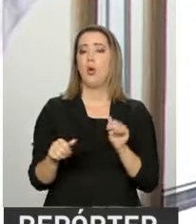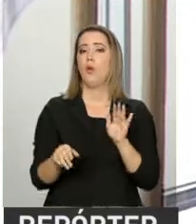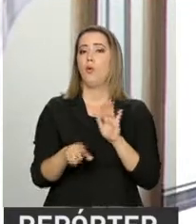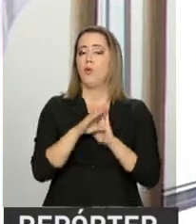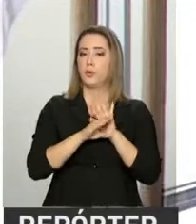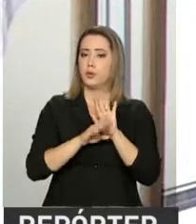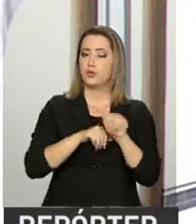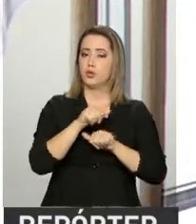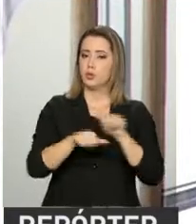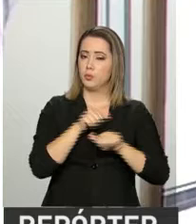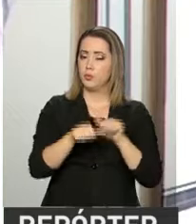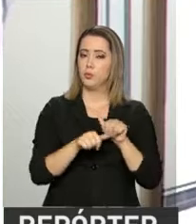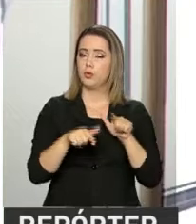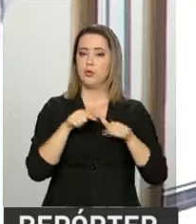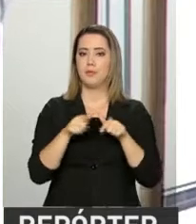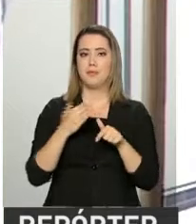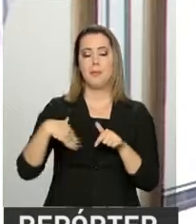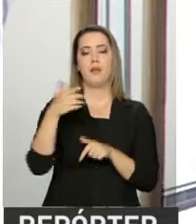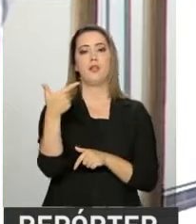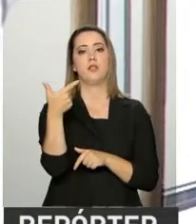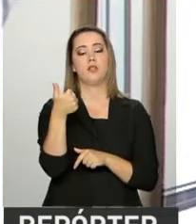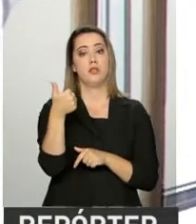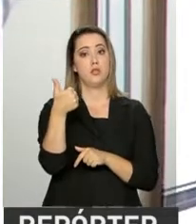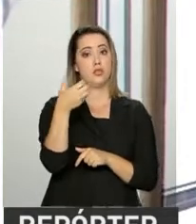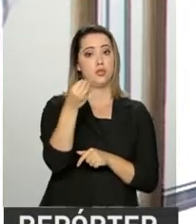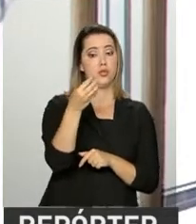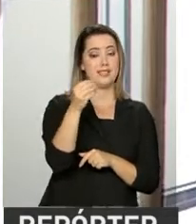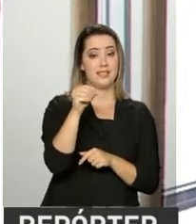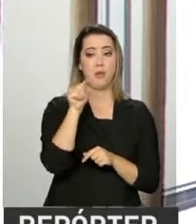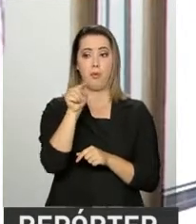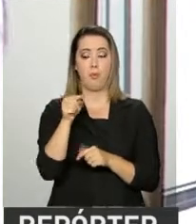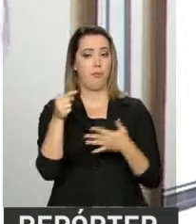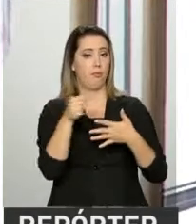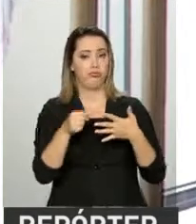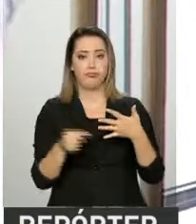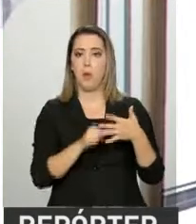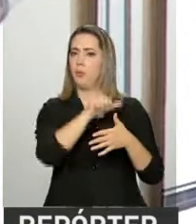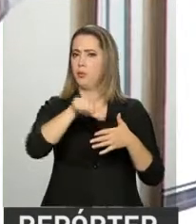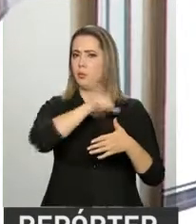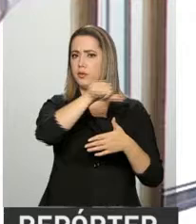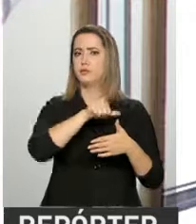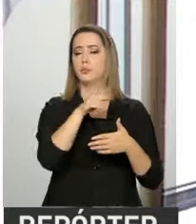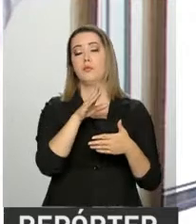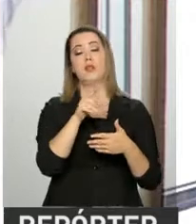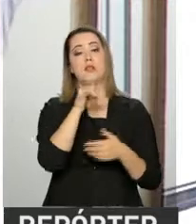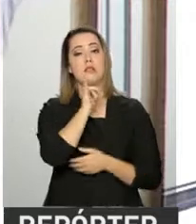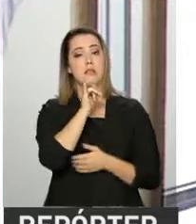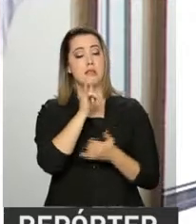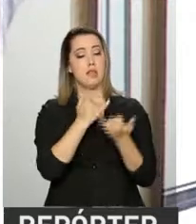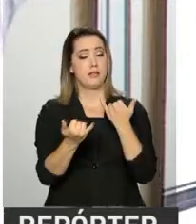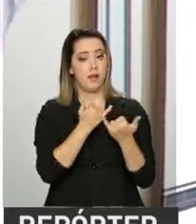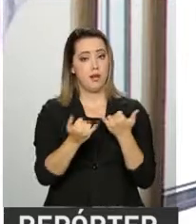de 100 pontos da consolidação da as leis trabalhistas de 1943, como, por exemplo, flexibiliza a jornada